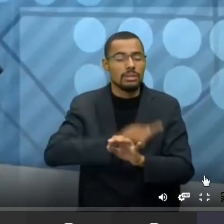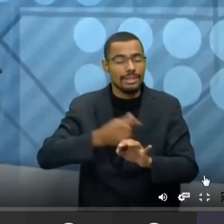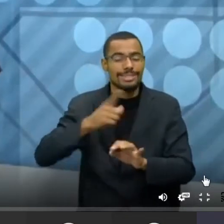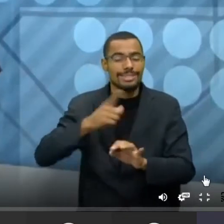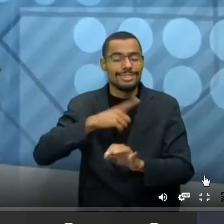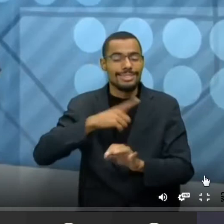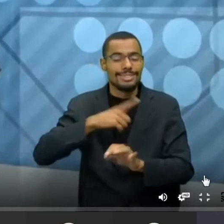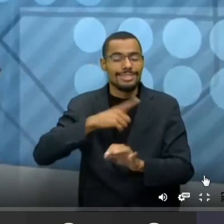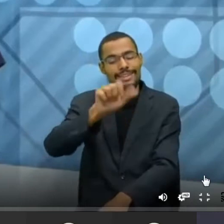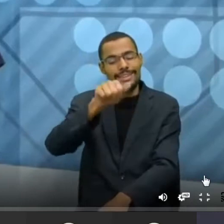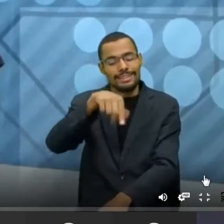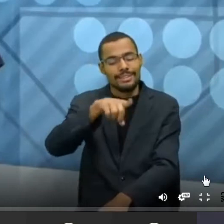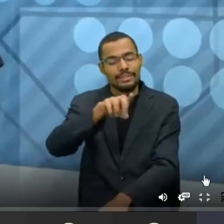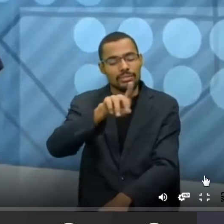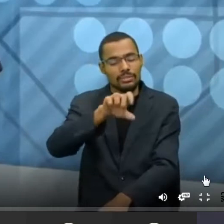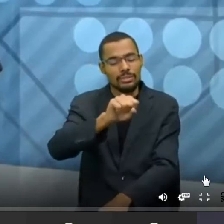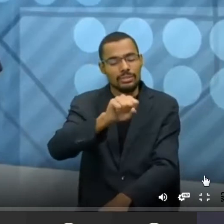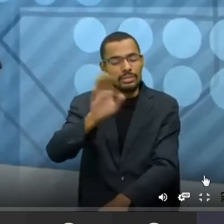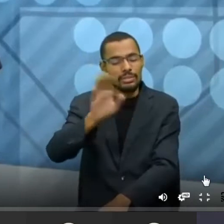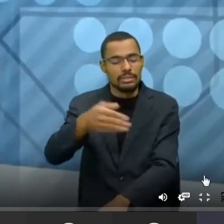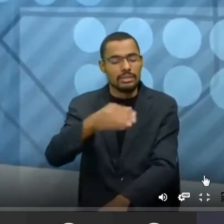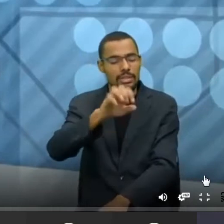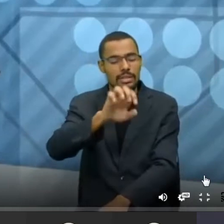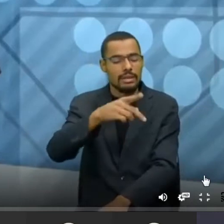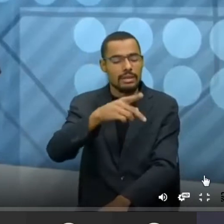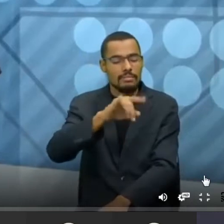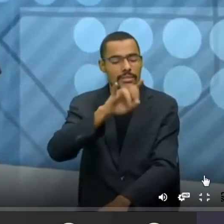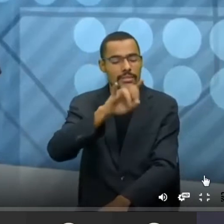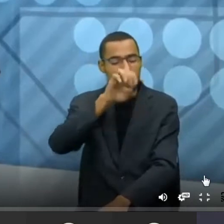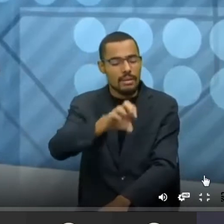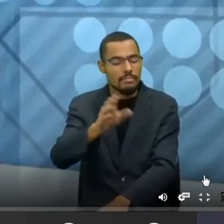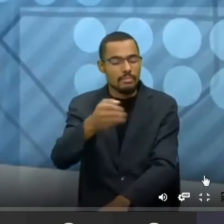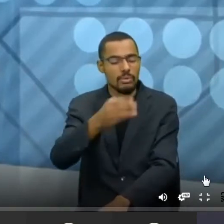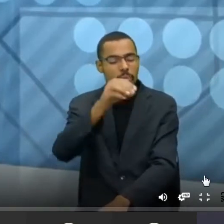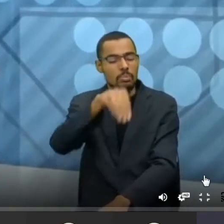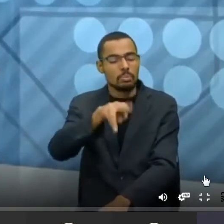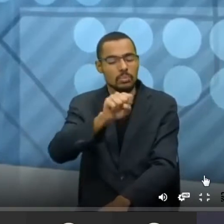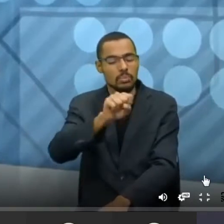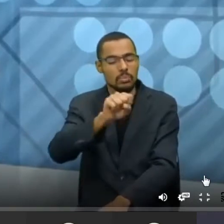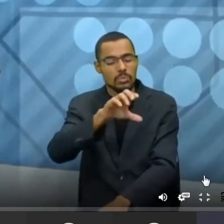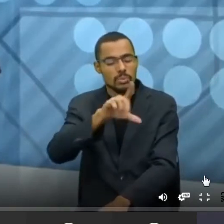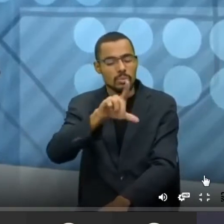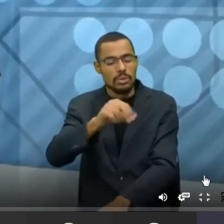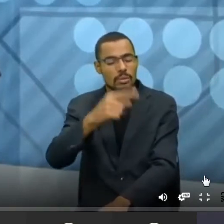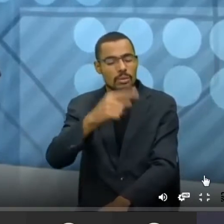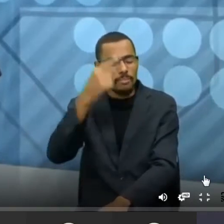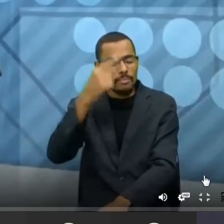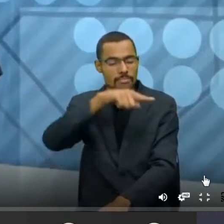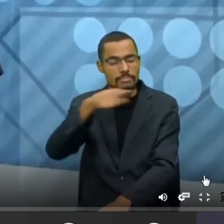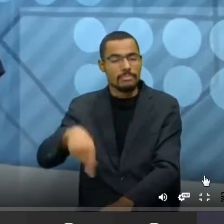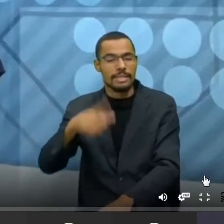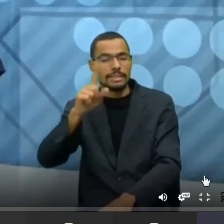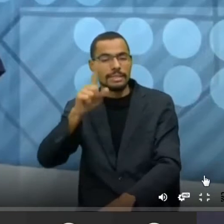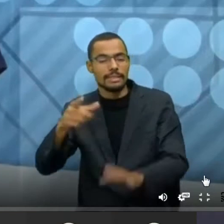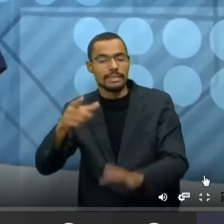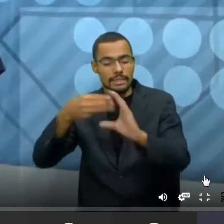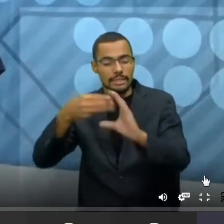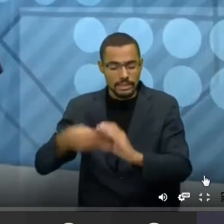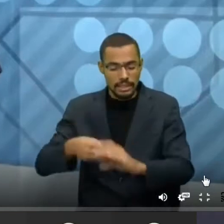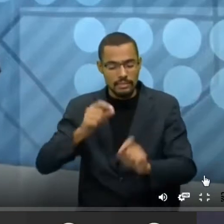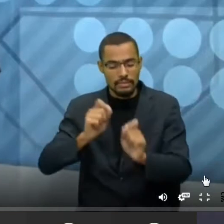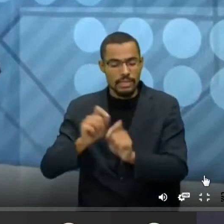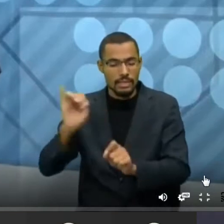glândulas, o epitélio secretor de muco. Então, as glândulas, as células que produzem, né, secretam muco para o processo de